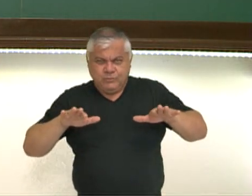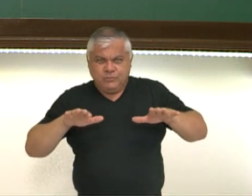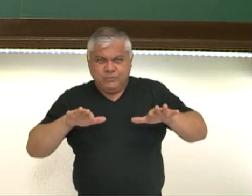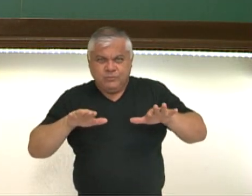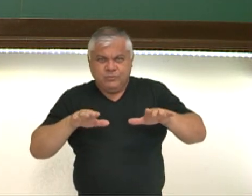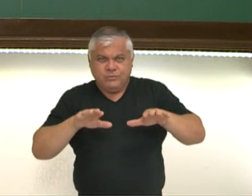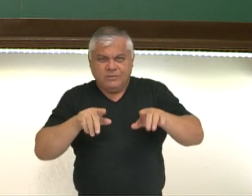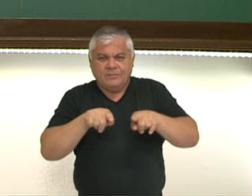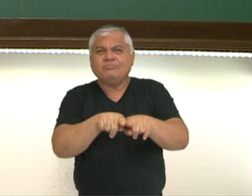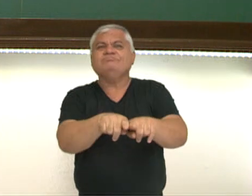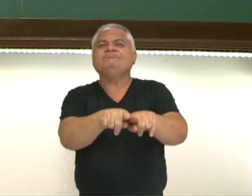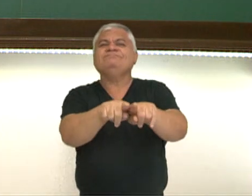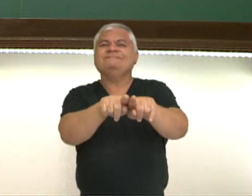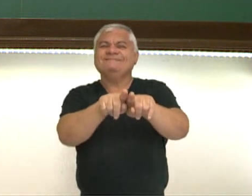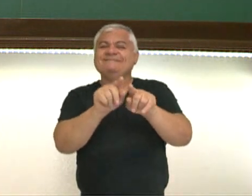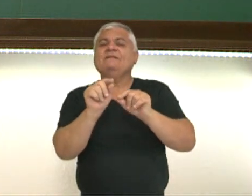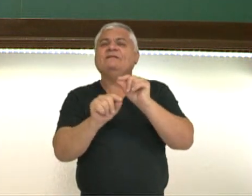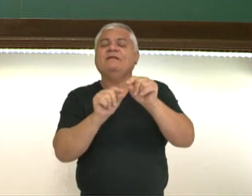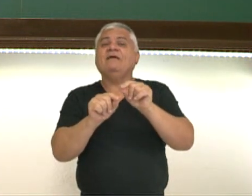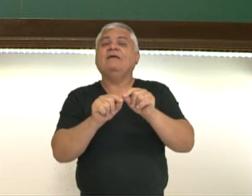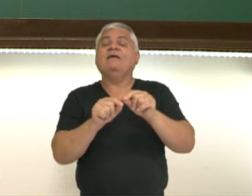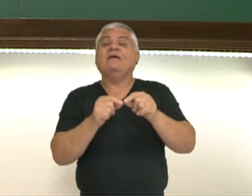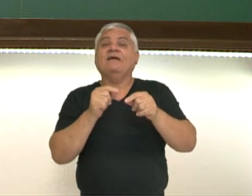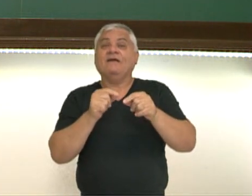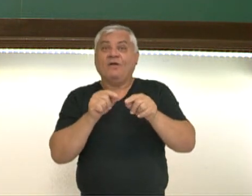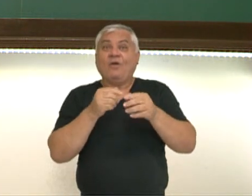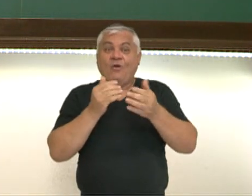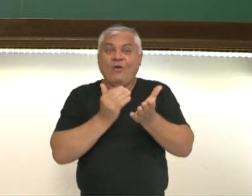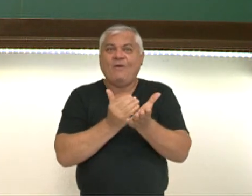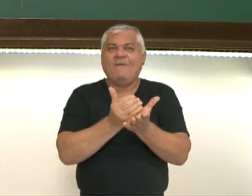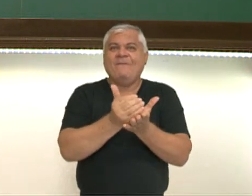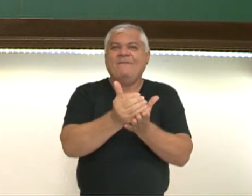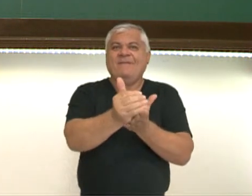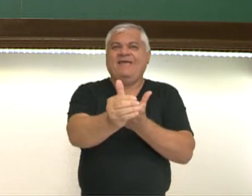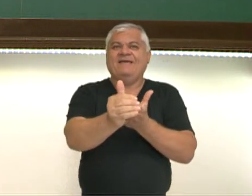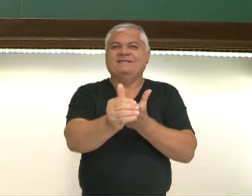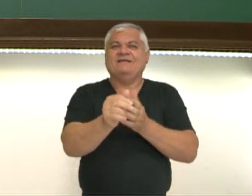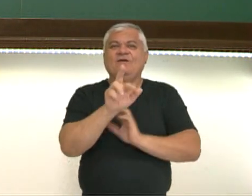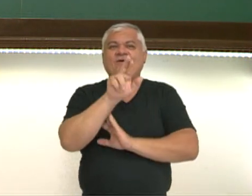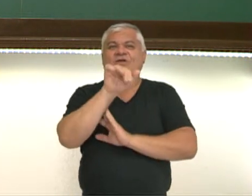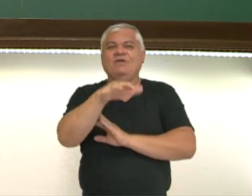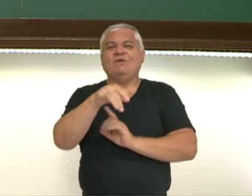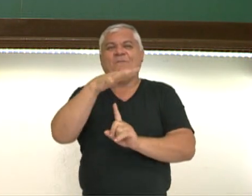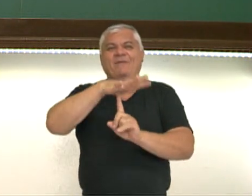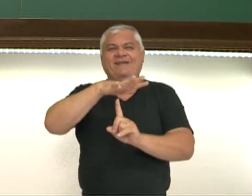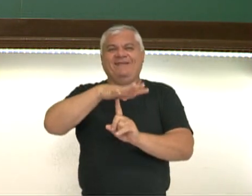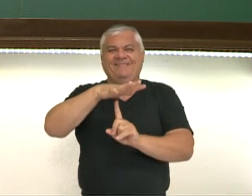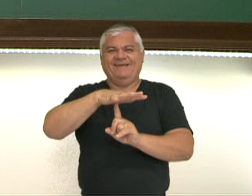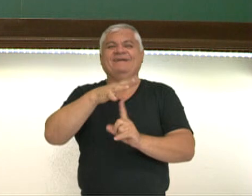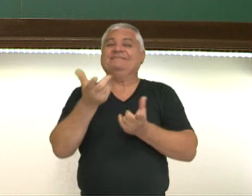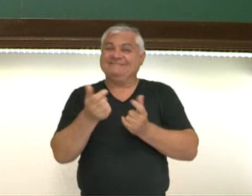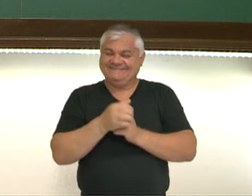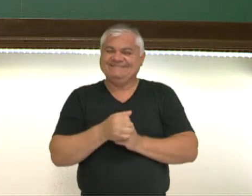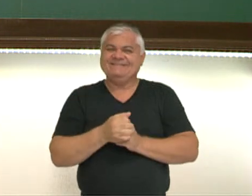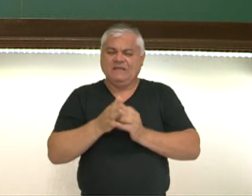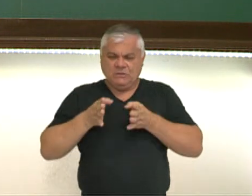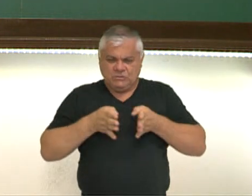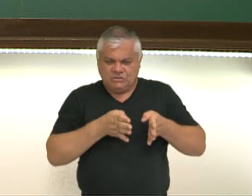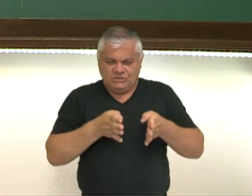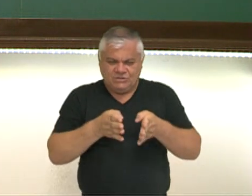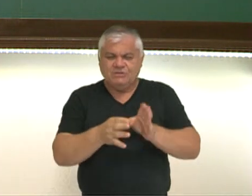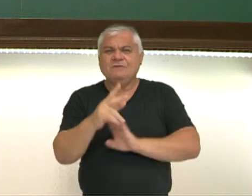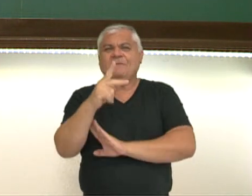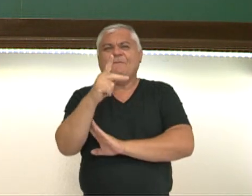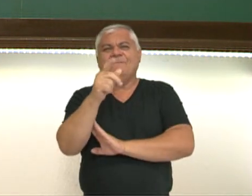eles se confluem para darem origem ao Rio Paraná. O Rio Paraná é uma importante bacia, um importante